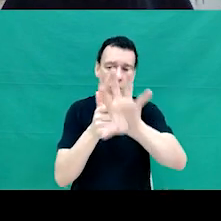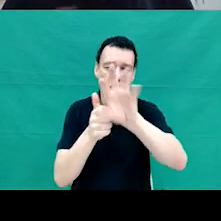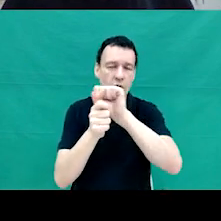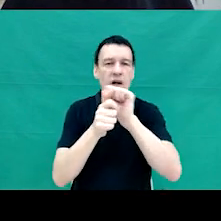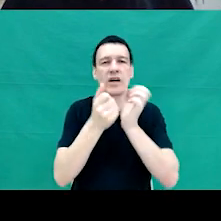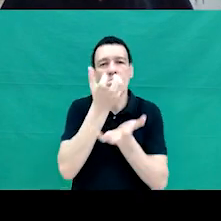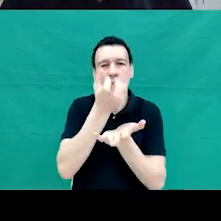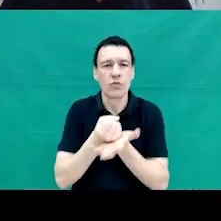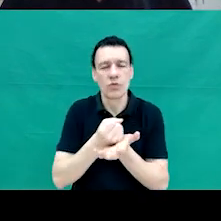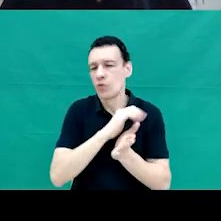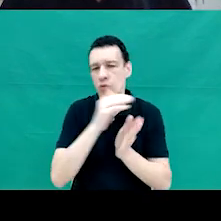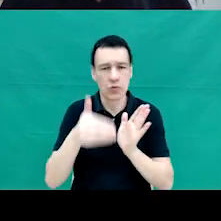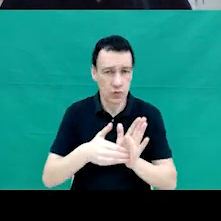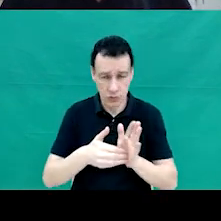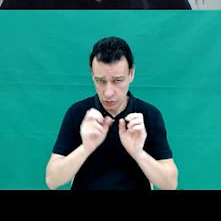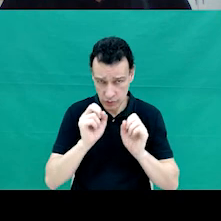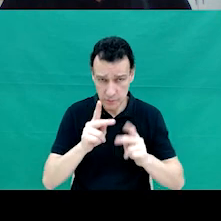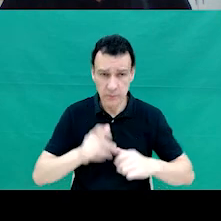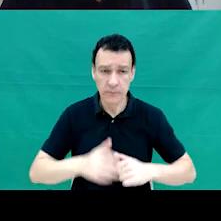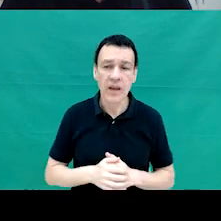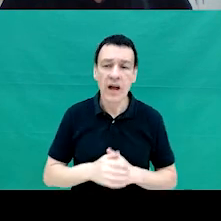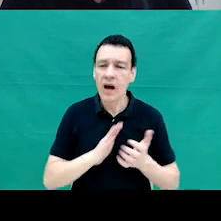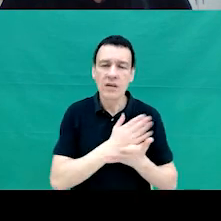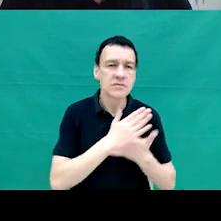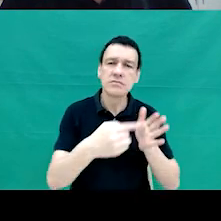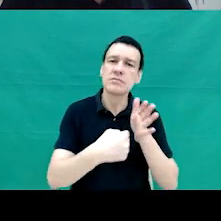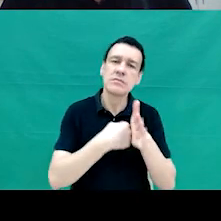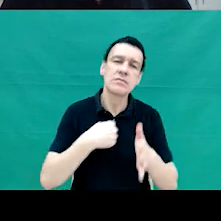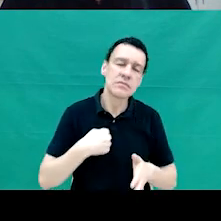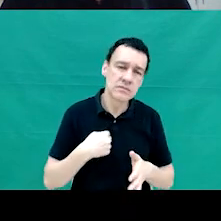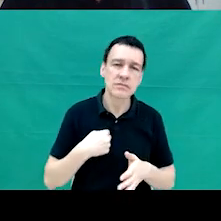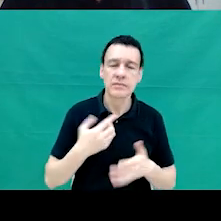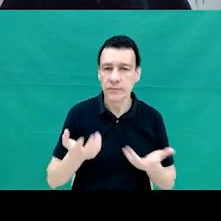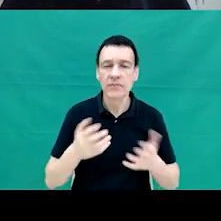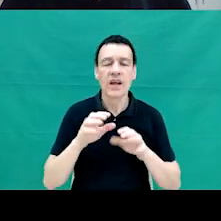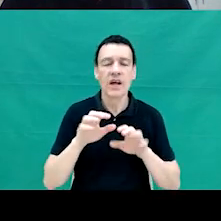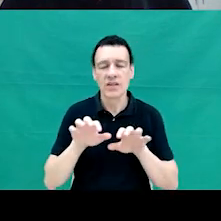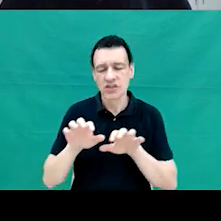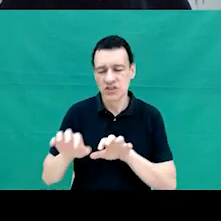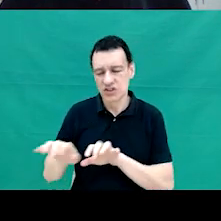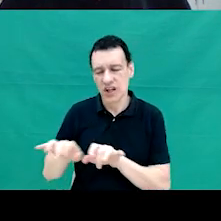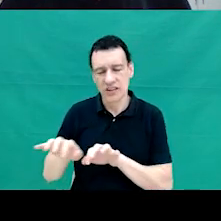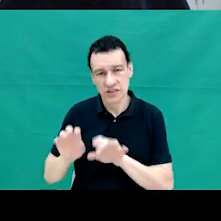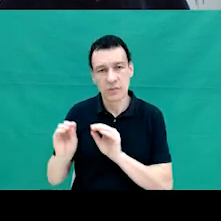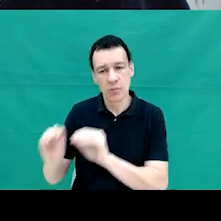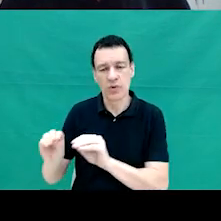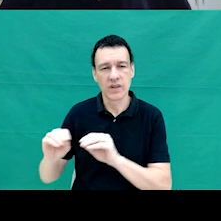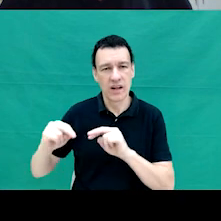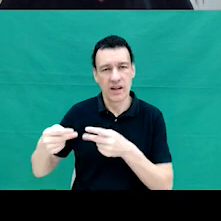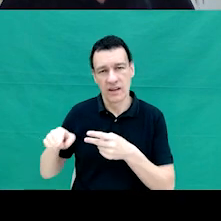extra. Alguém pediu aqui no chat o link, por talvez não conseguir baixar o QR, por não conseguir fazer a leitura do QR